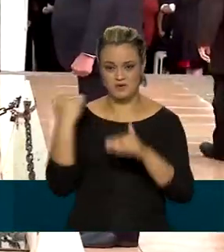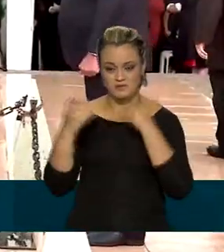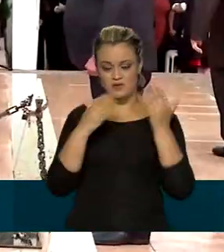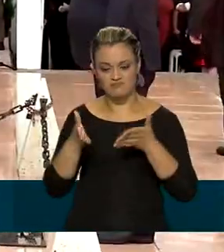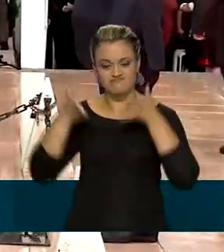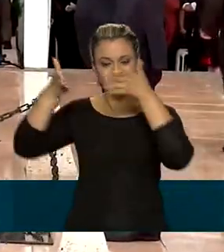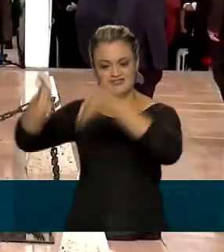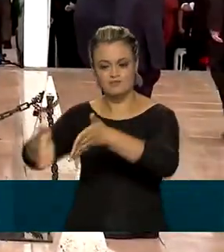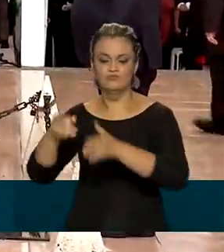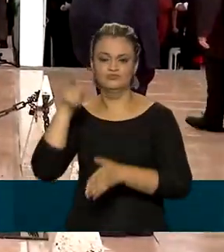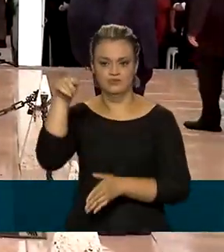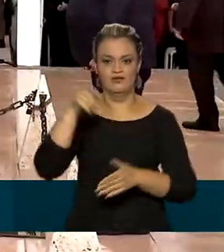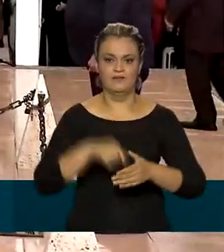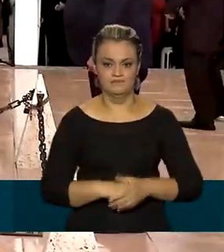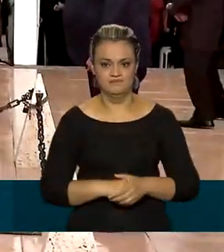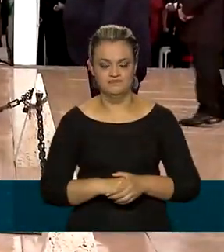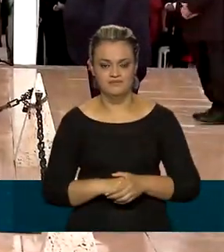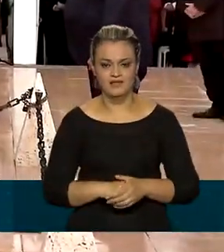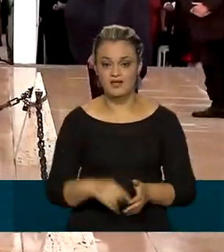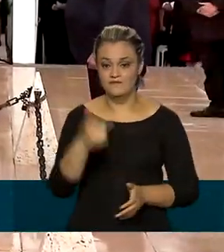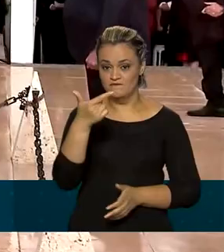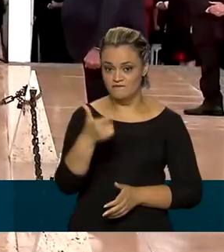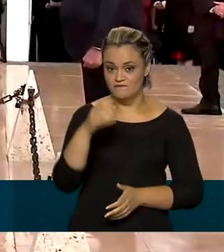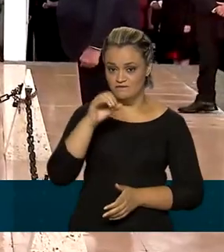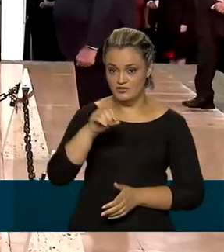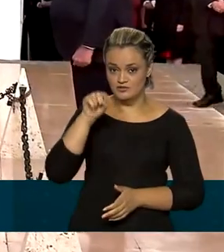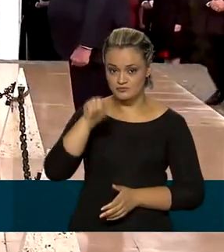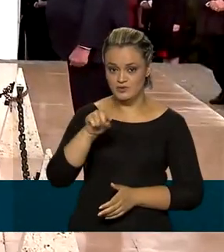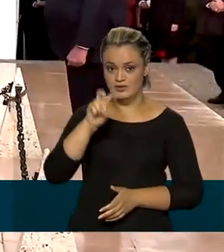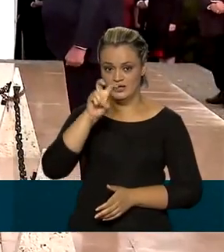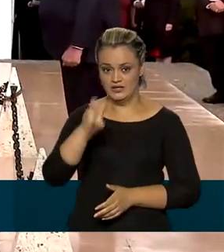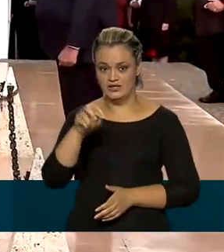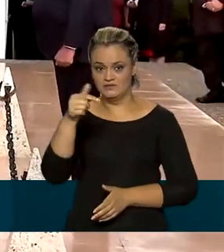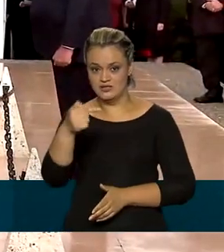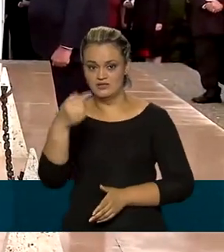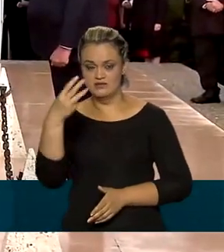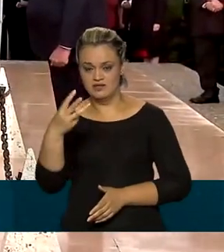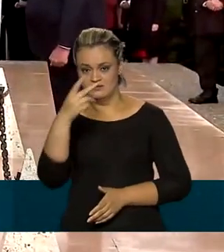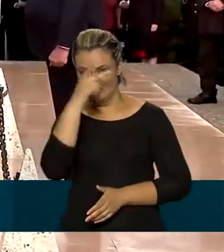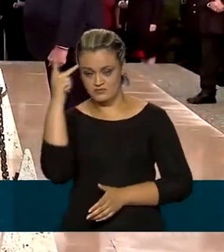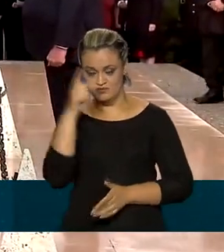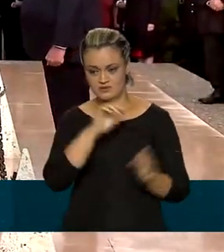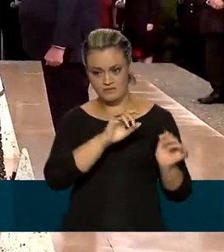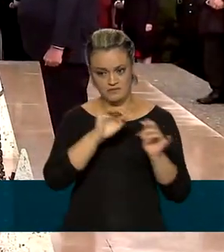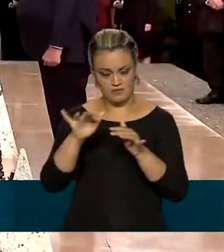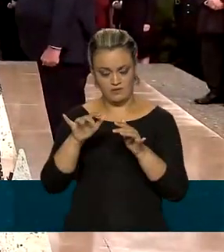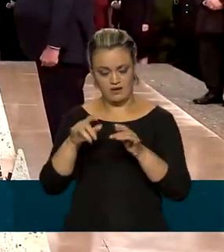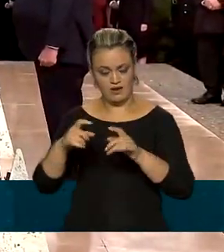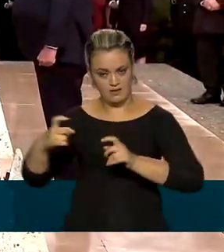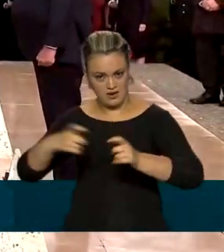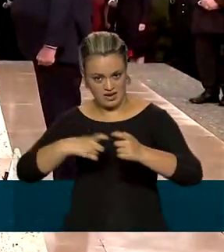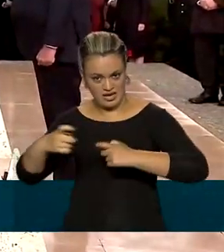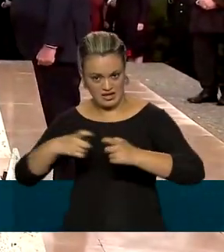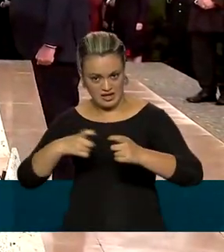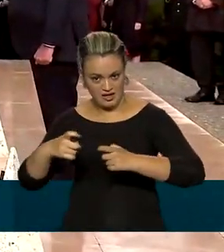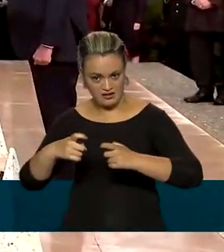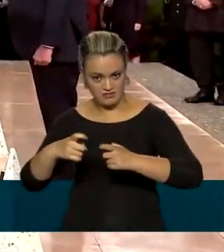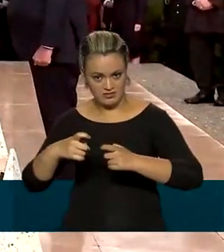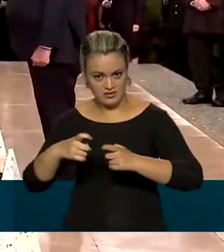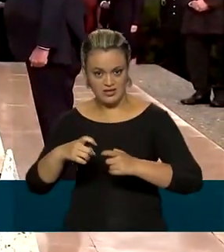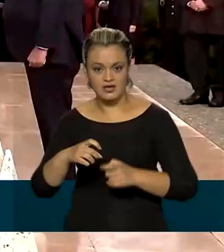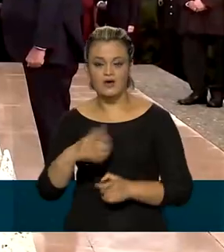foram sepultados no local dos 20 1573 Pracinhas enviados para lutar na